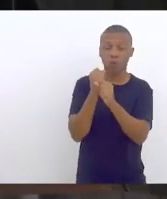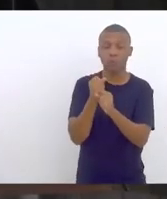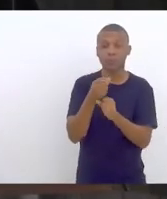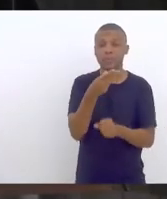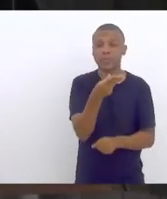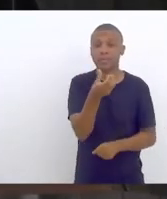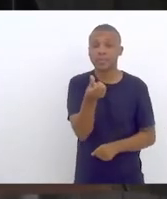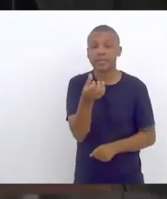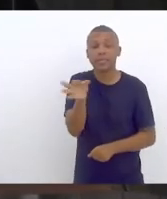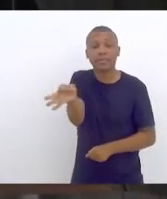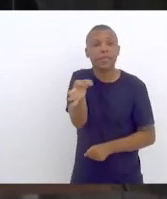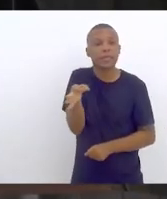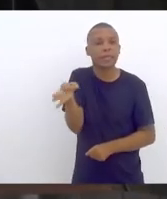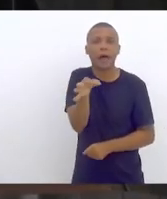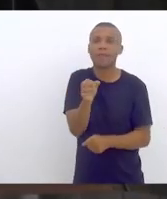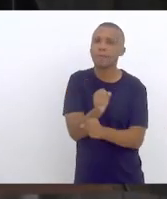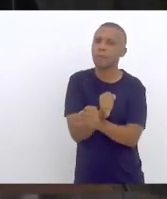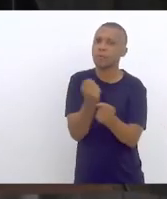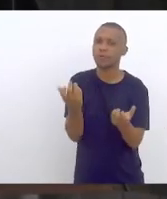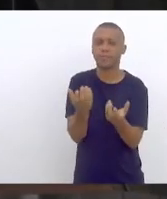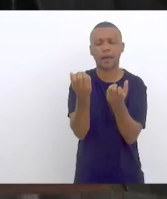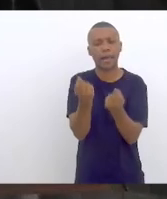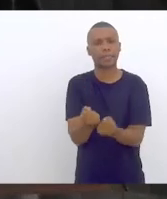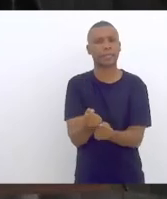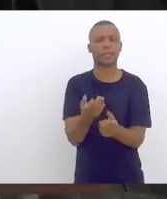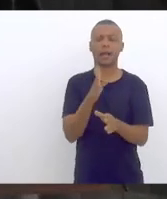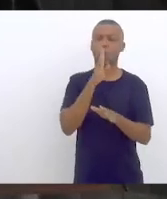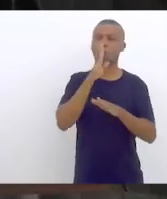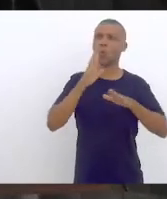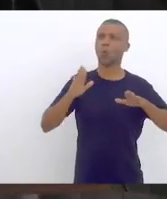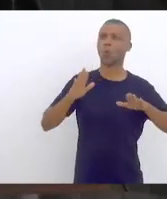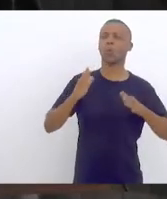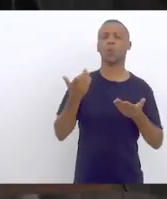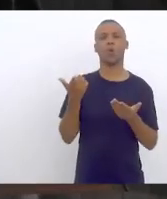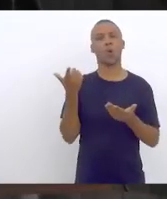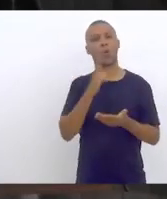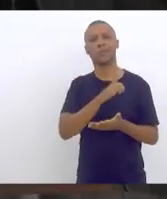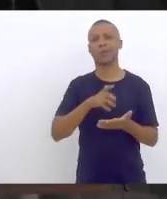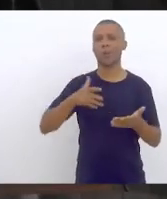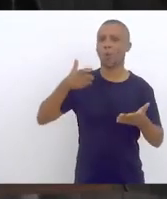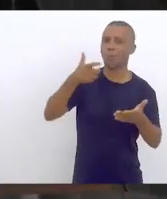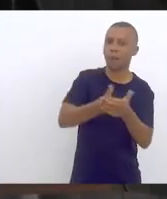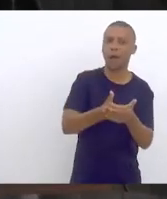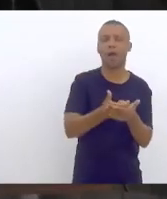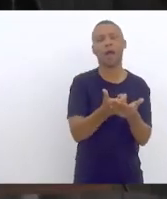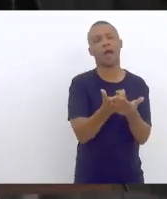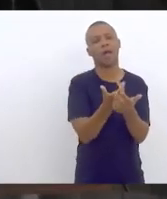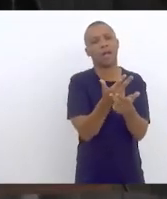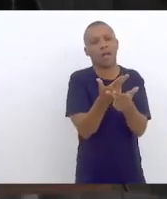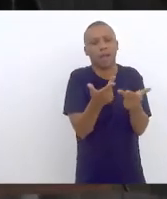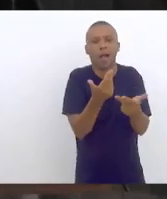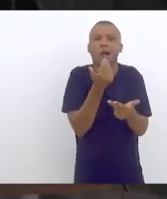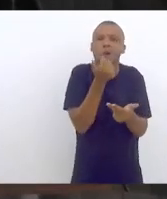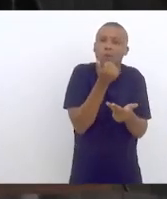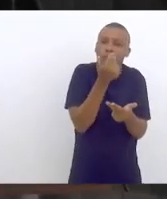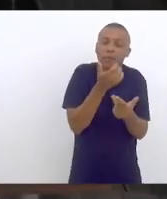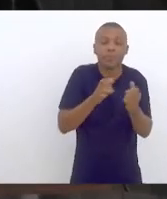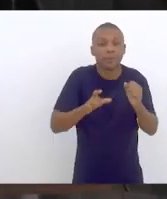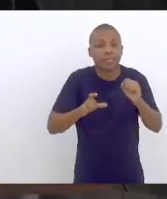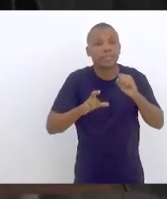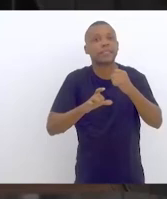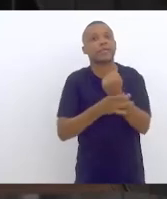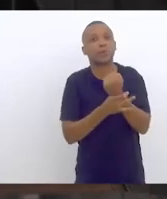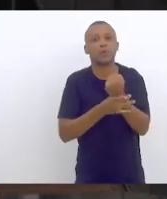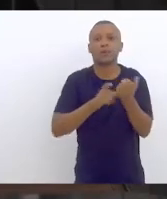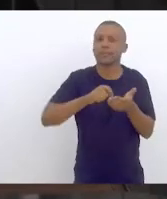há como assegurar digamos os nutrientes necessários não há como garantir a segurança alimentar e